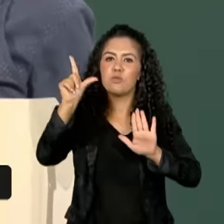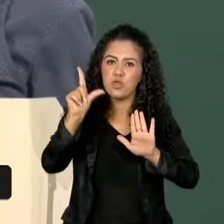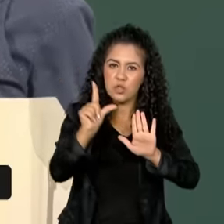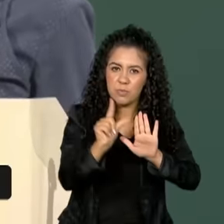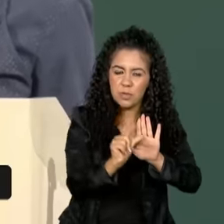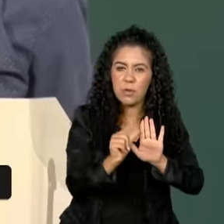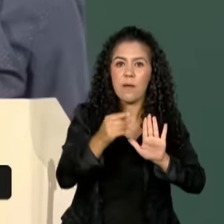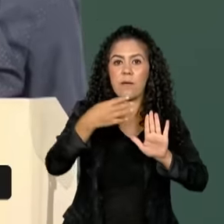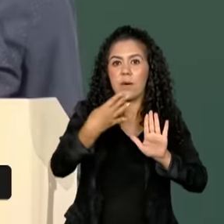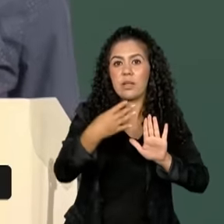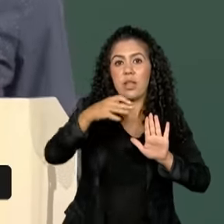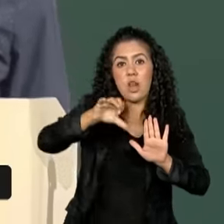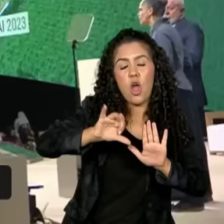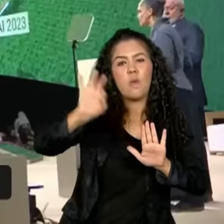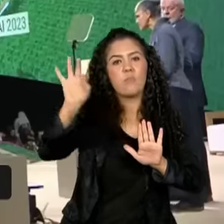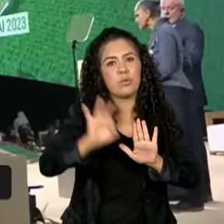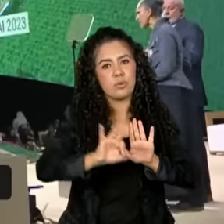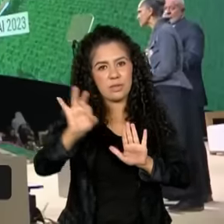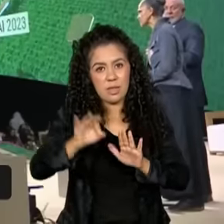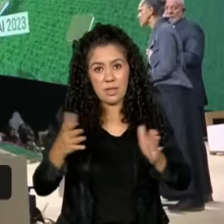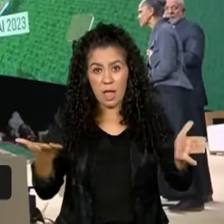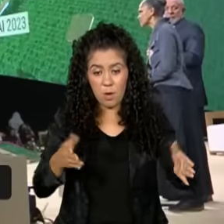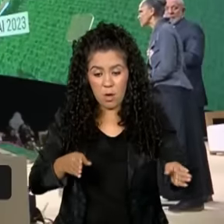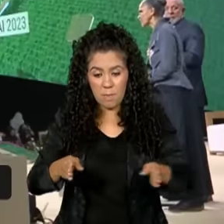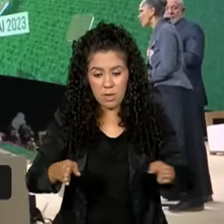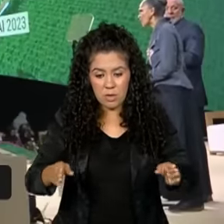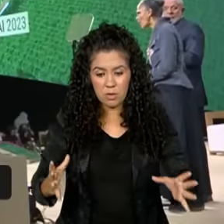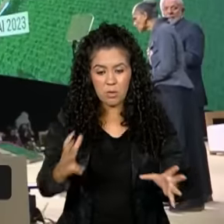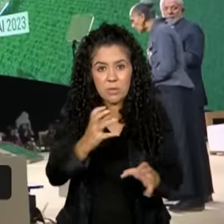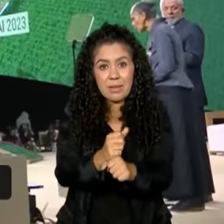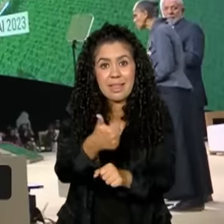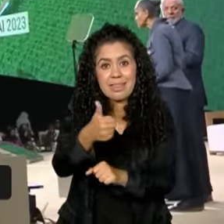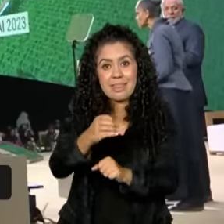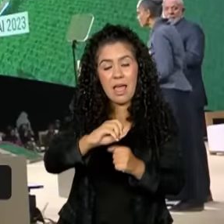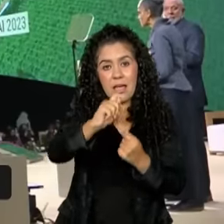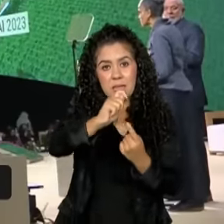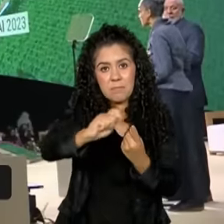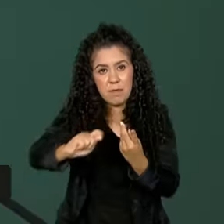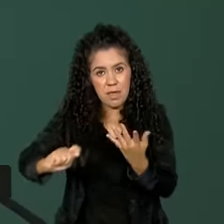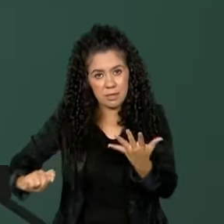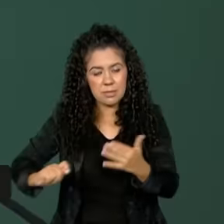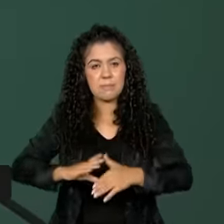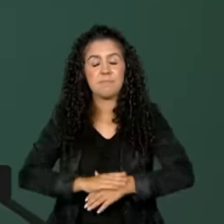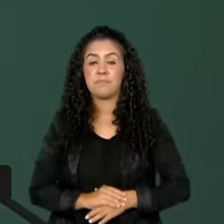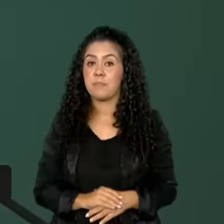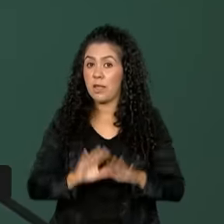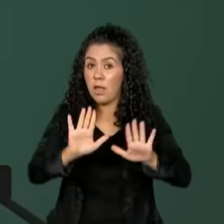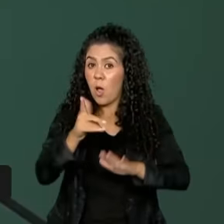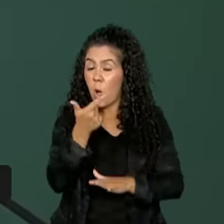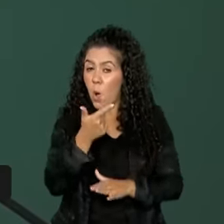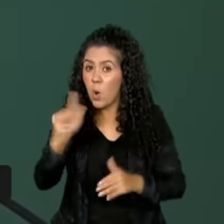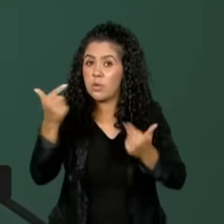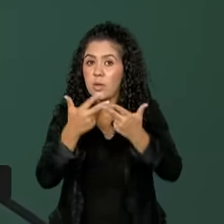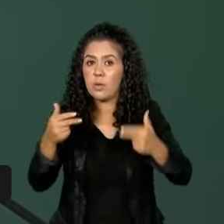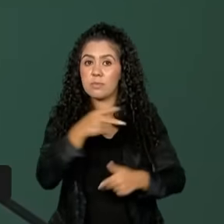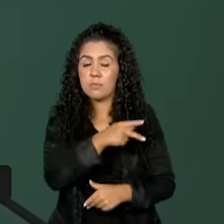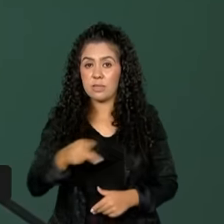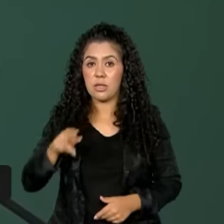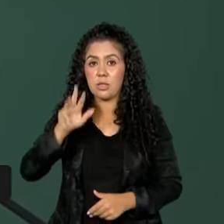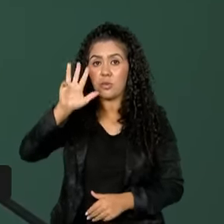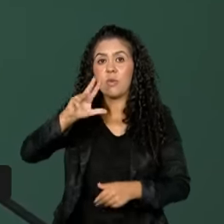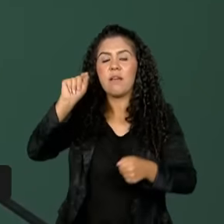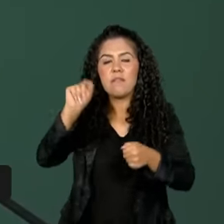49% no seu governo nesses 10 meses. Uma outra coisa que Vossa Excelência fez em benefício